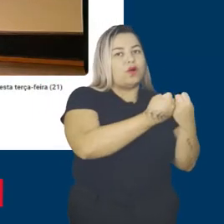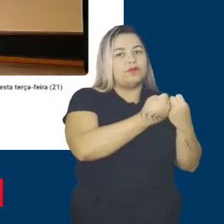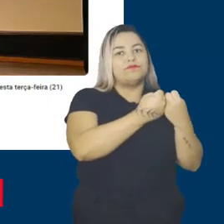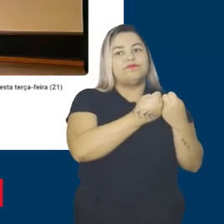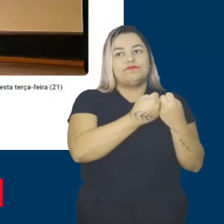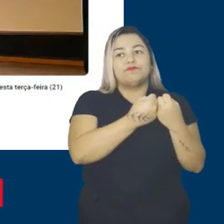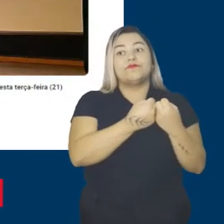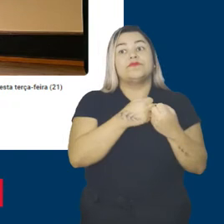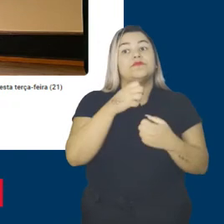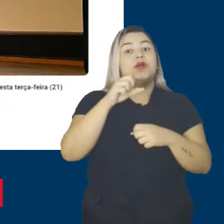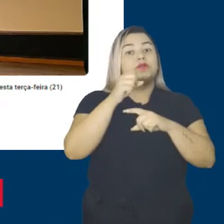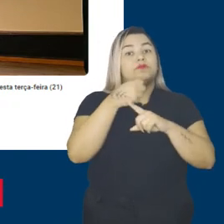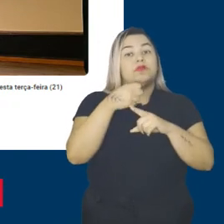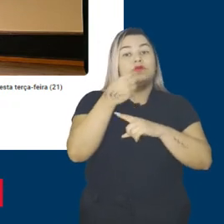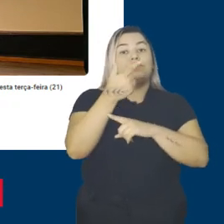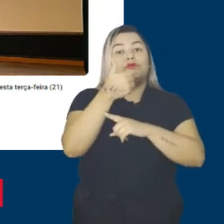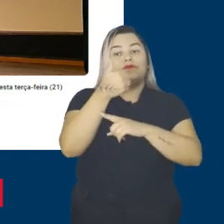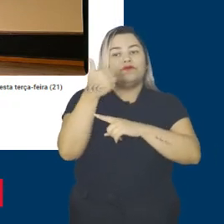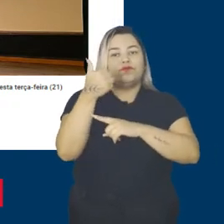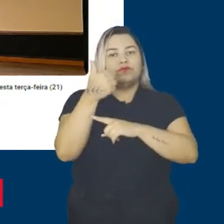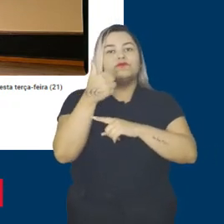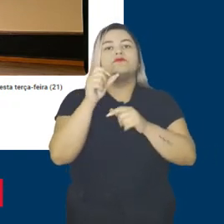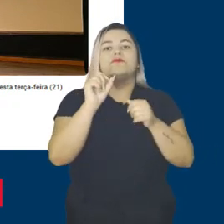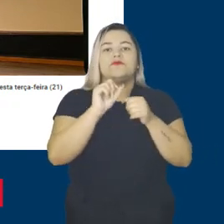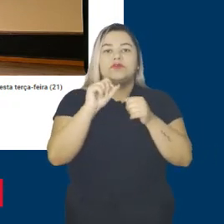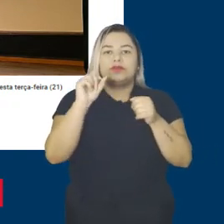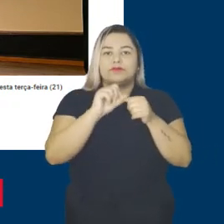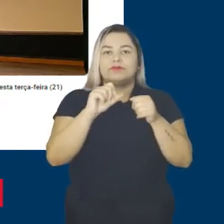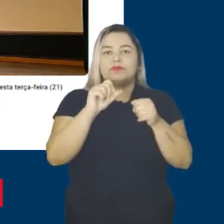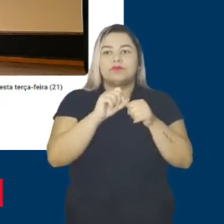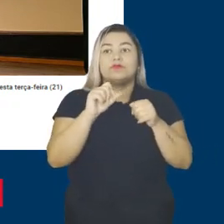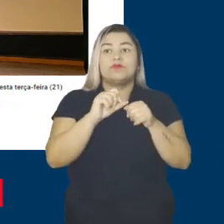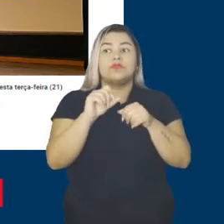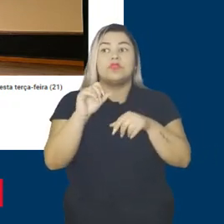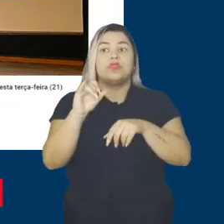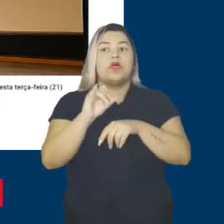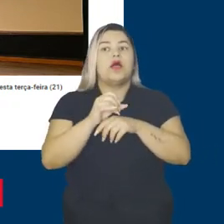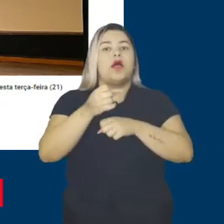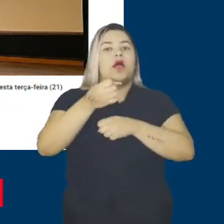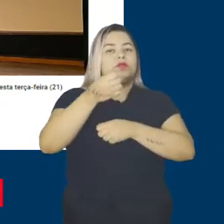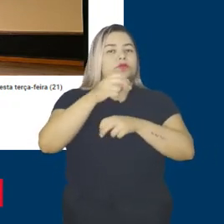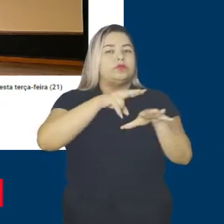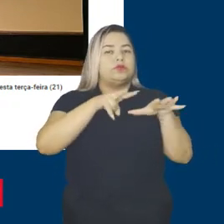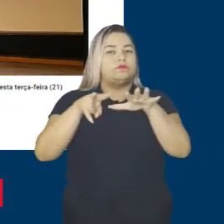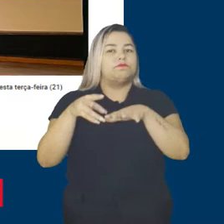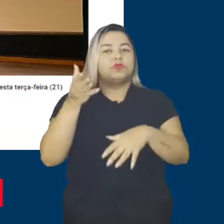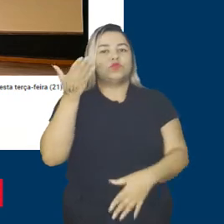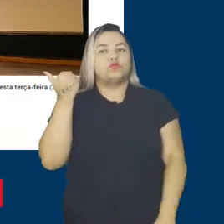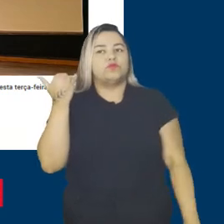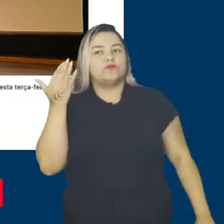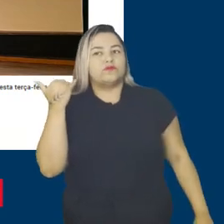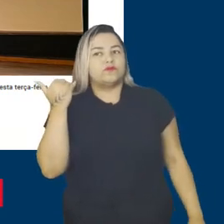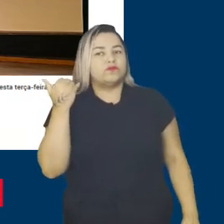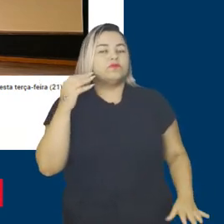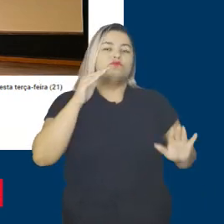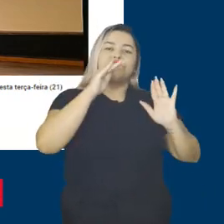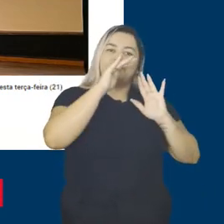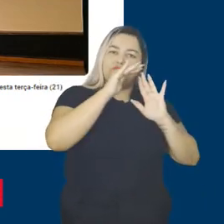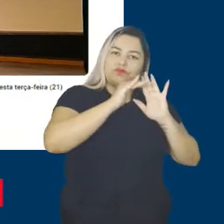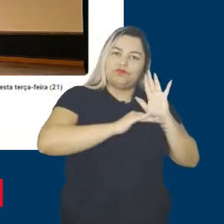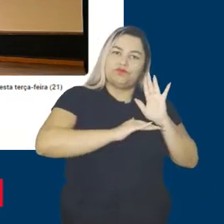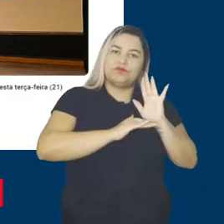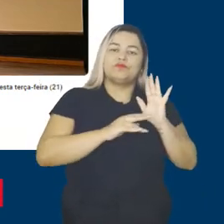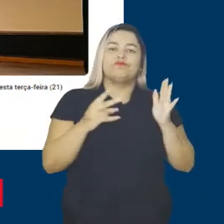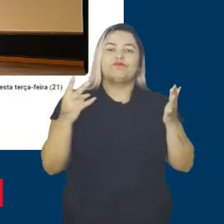Sustentável para o Século XXI, que foi realizado na sede do banco na semana passada, né? E ele foi muito pautado pelos prejuízos